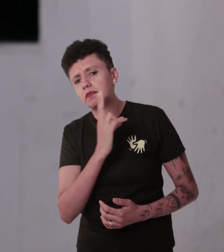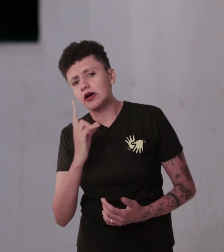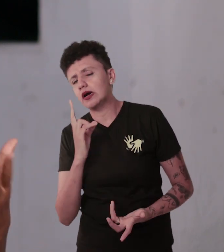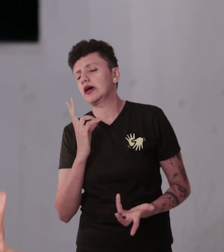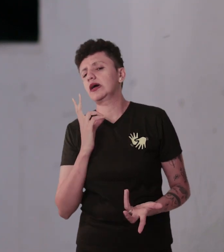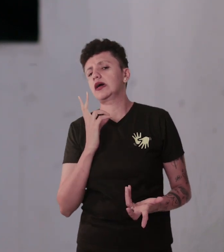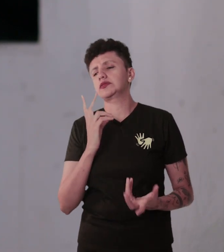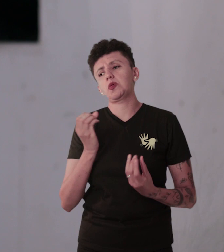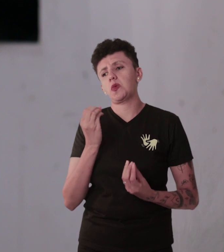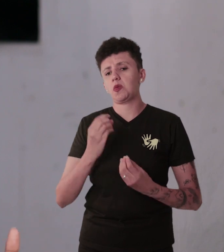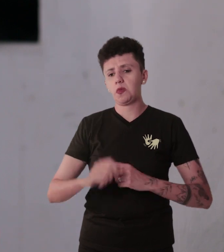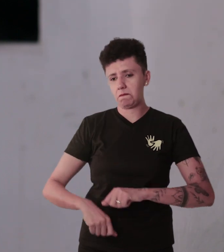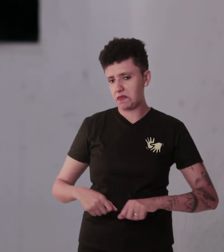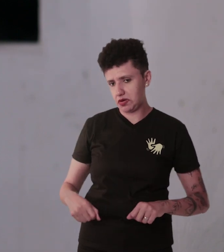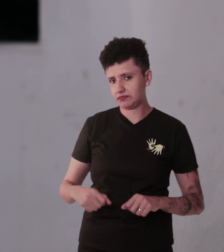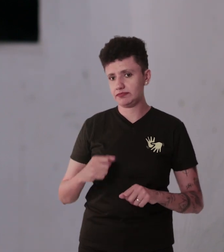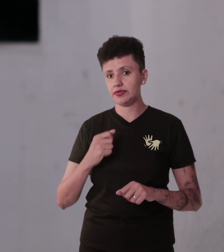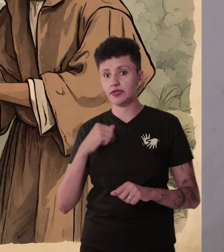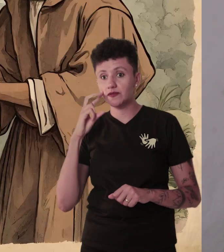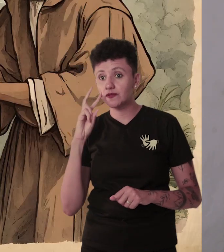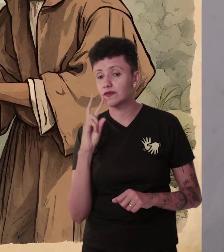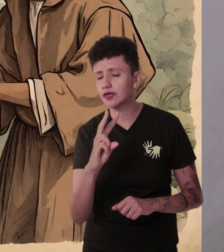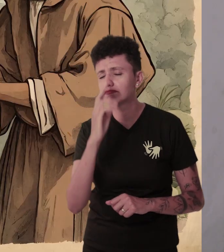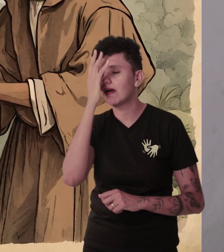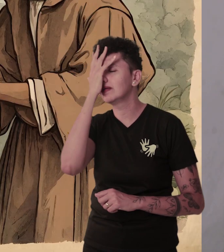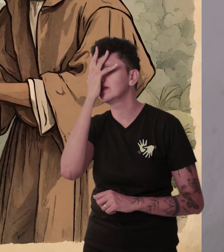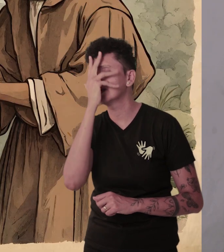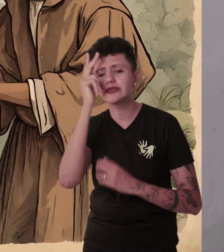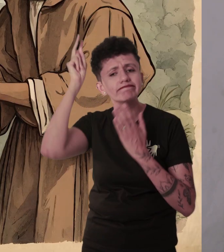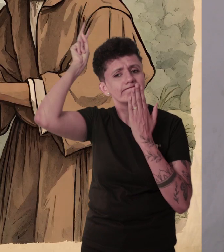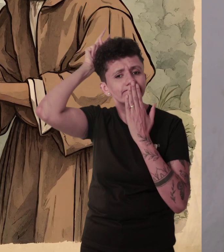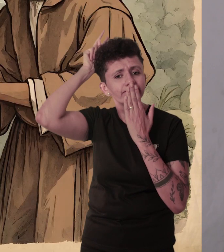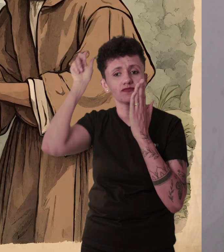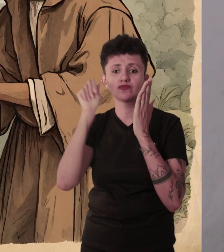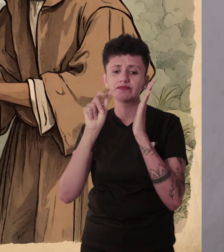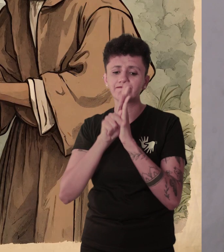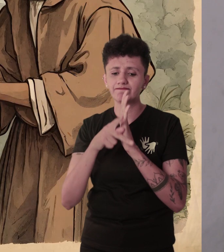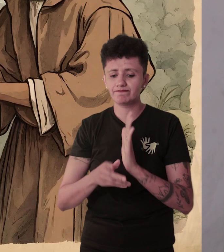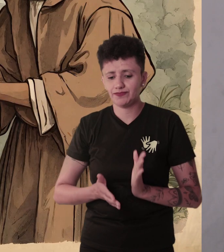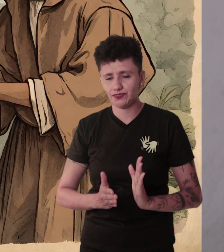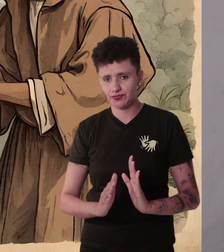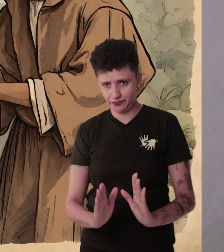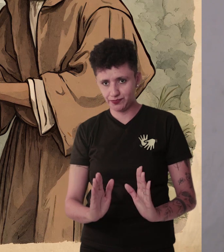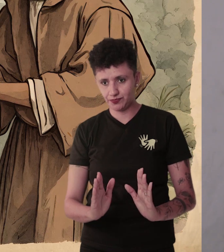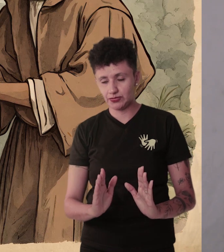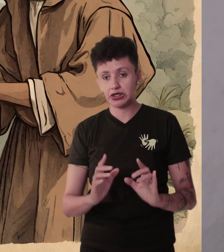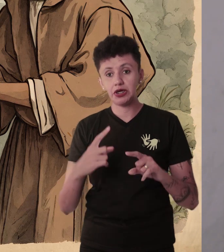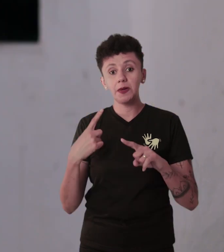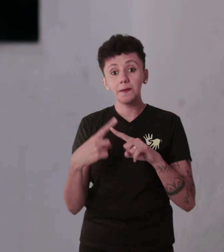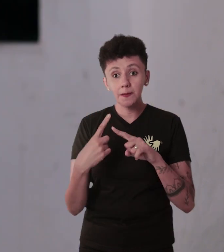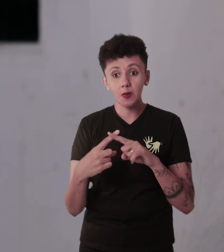padre, né? As histórias vão mudando, teria se apaixonado perdidamente por uma nativa, né? Até